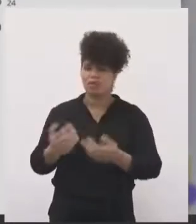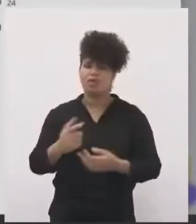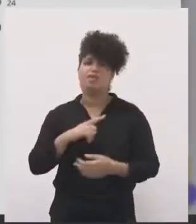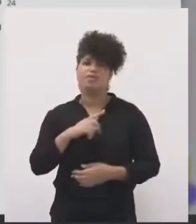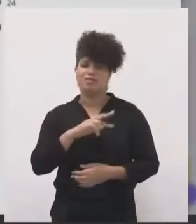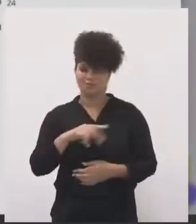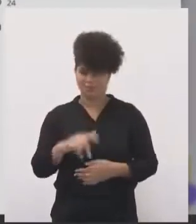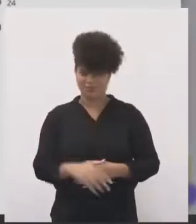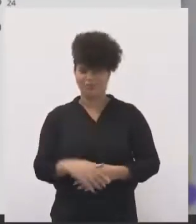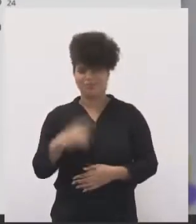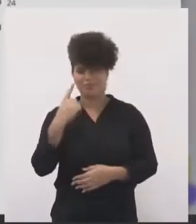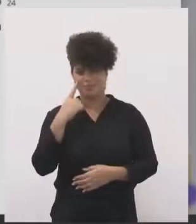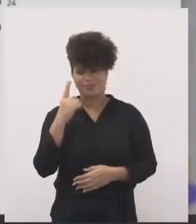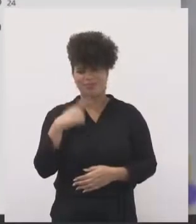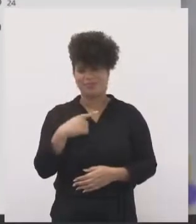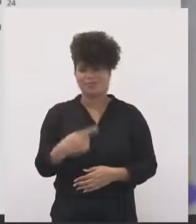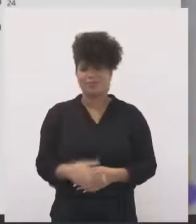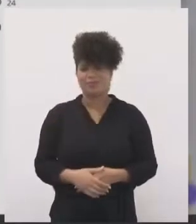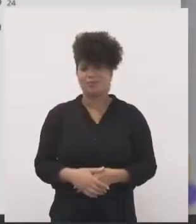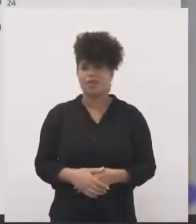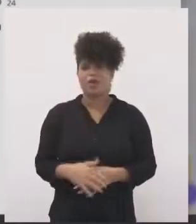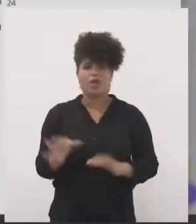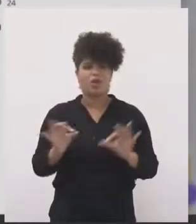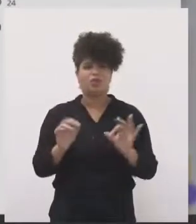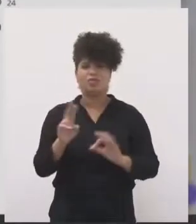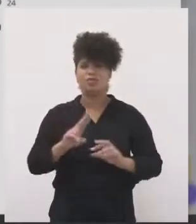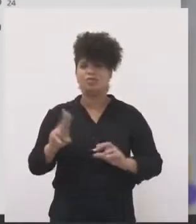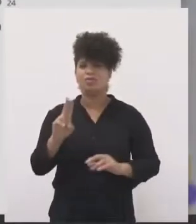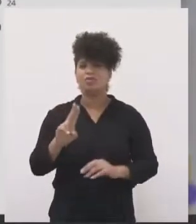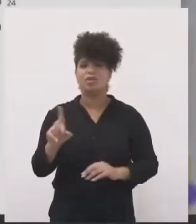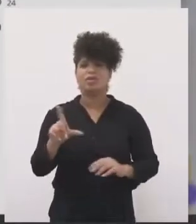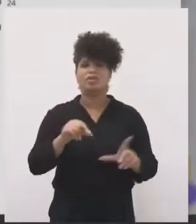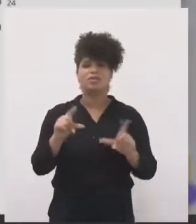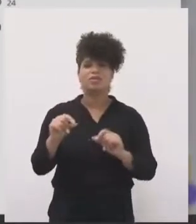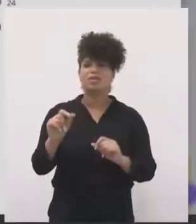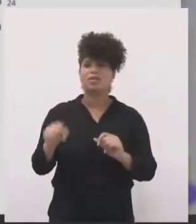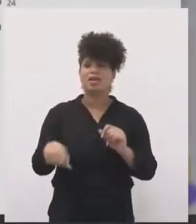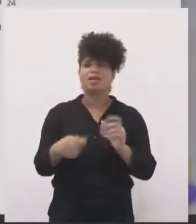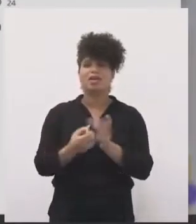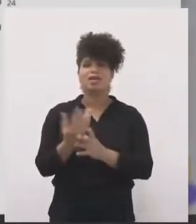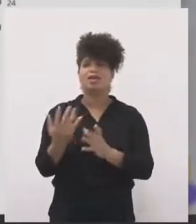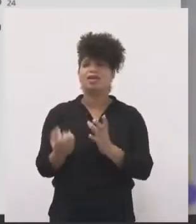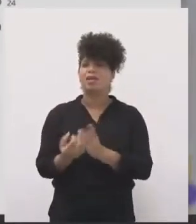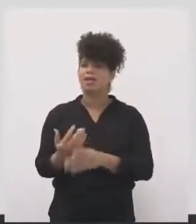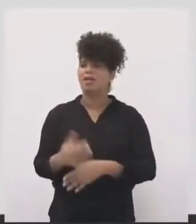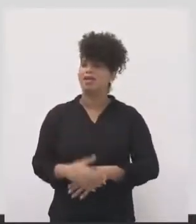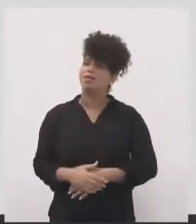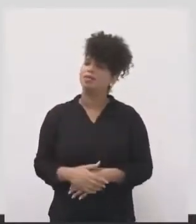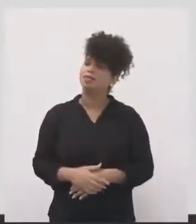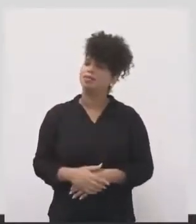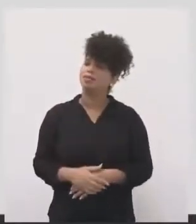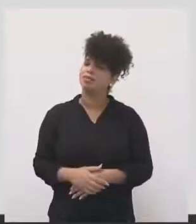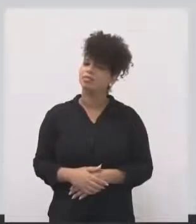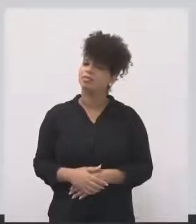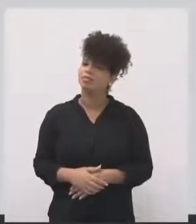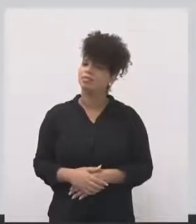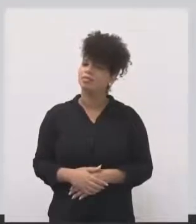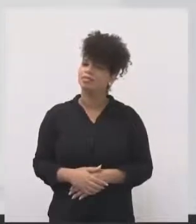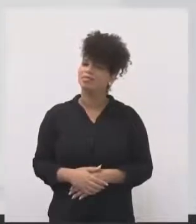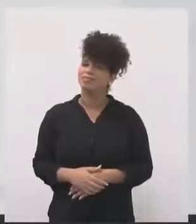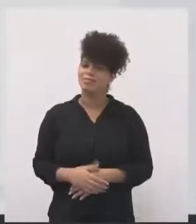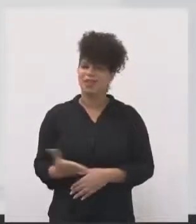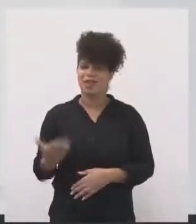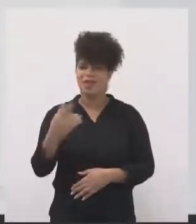Então, o modelinho já está aqui bem completinho para eu começar a criar em cima dele. Então, eu vou clicar aqui e pedir para personalizar